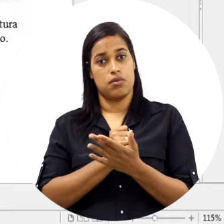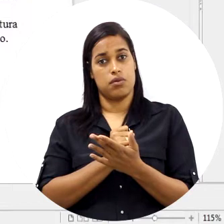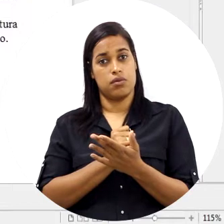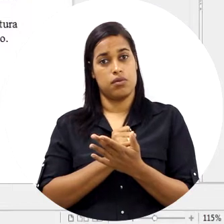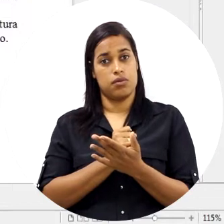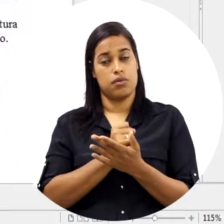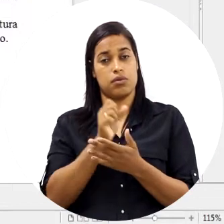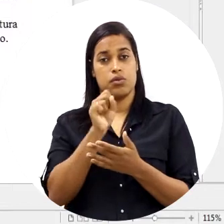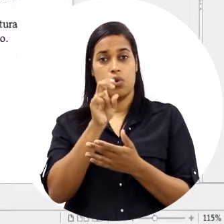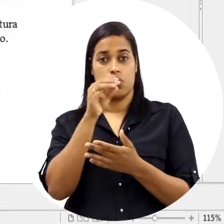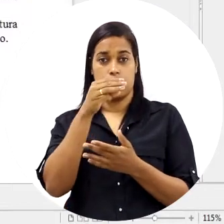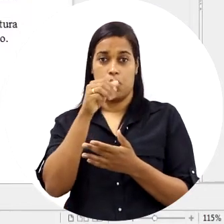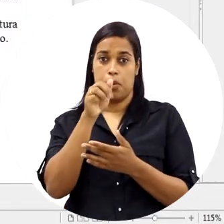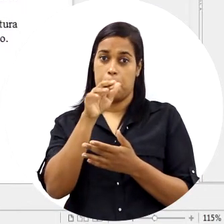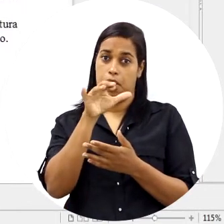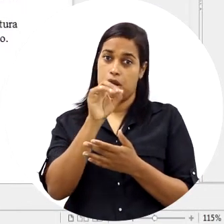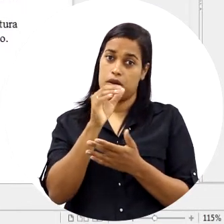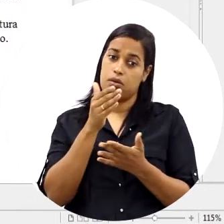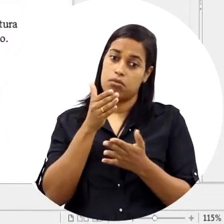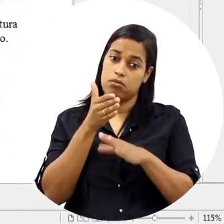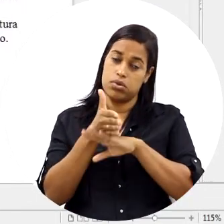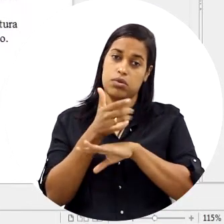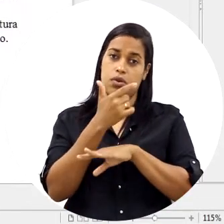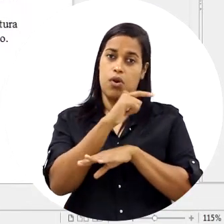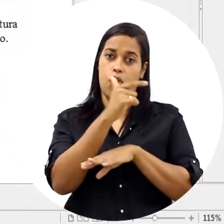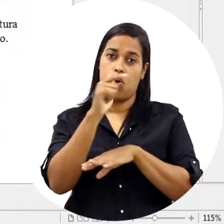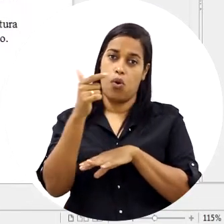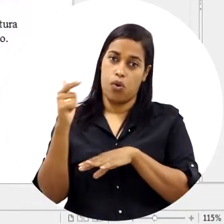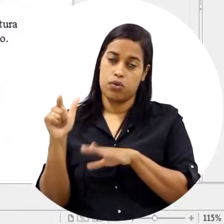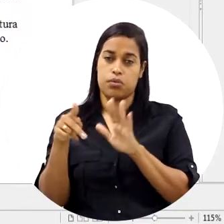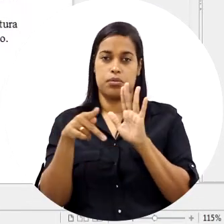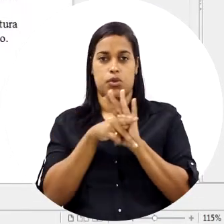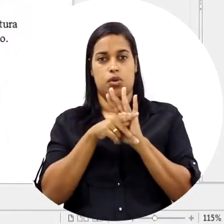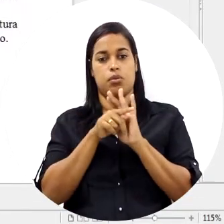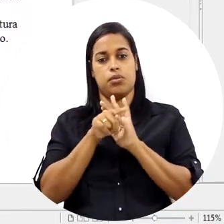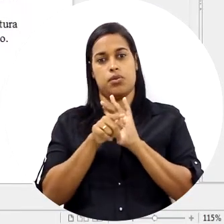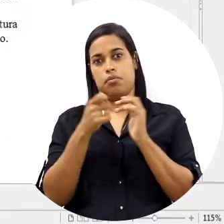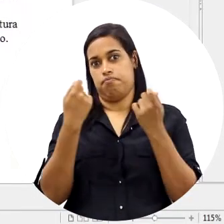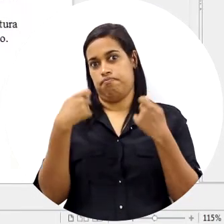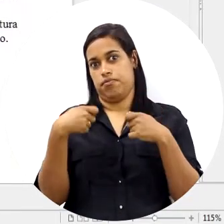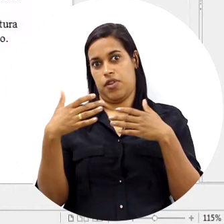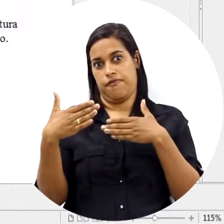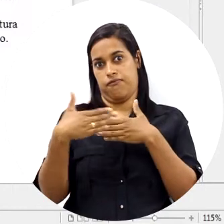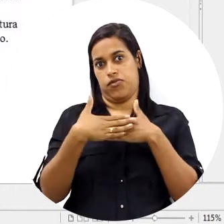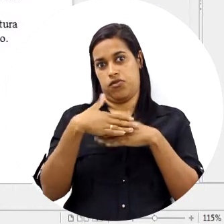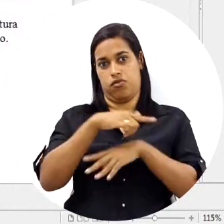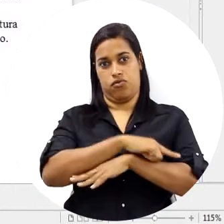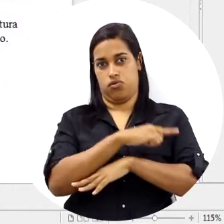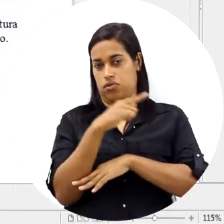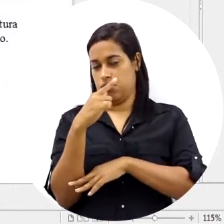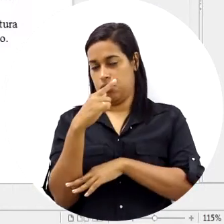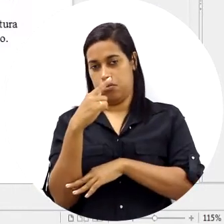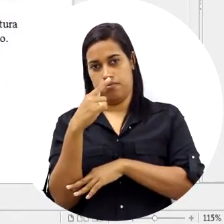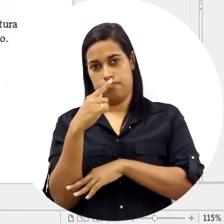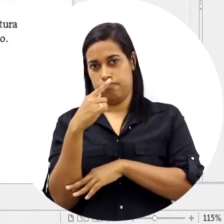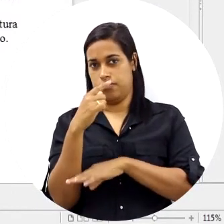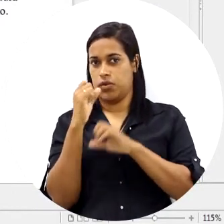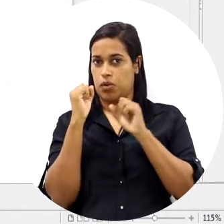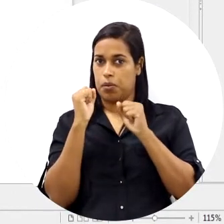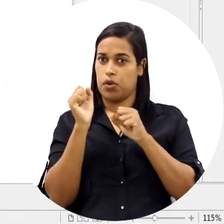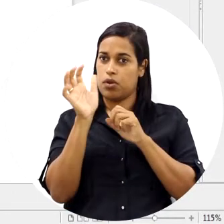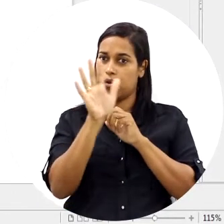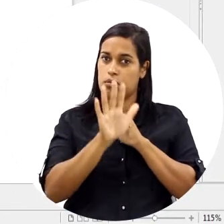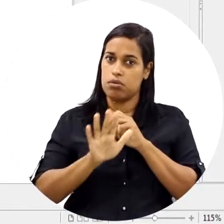sumário e eu posso inserir outros itens para o sumário. Não é necessário fechar essa janela, você pode aqui navegar